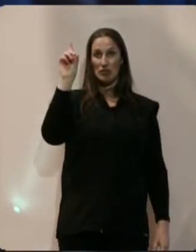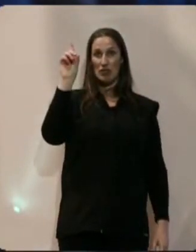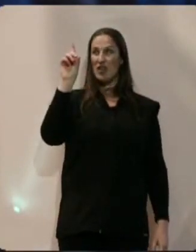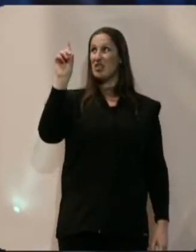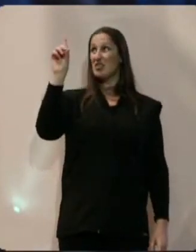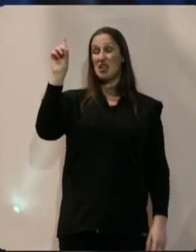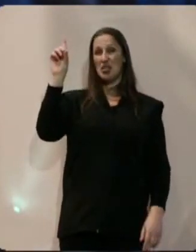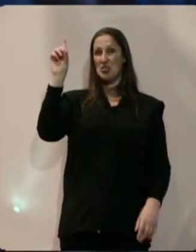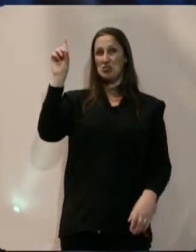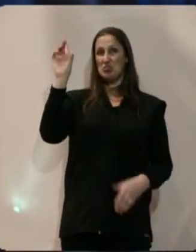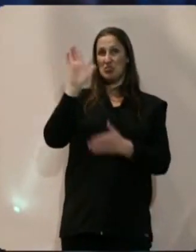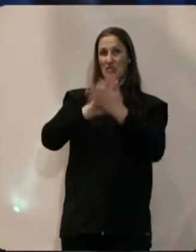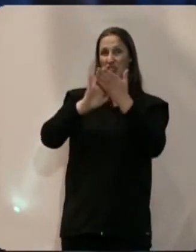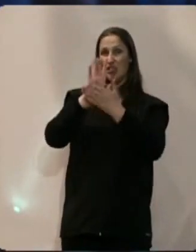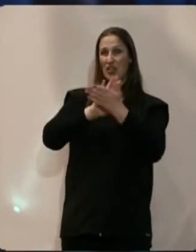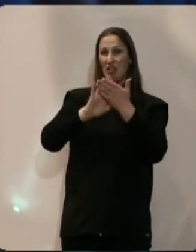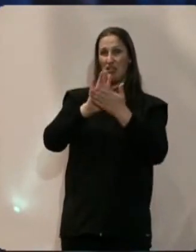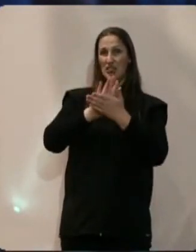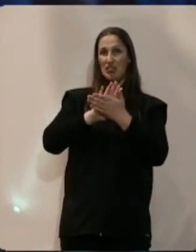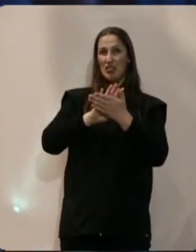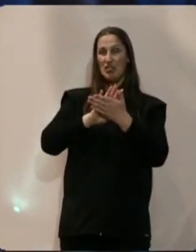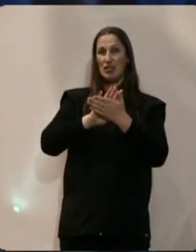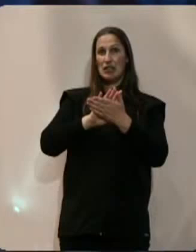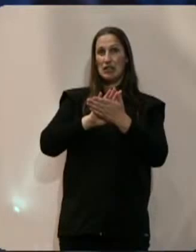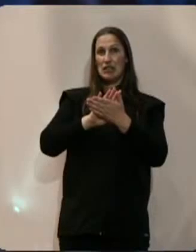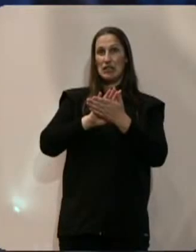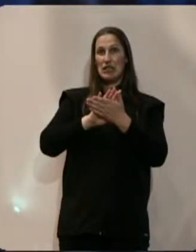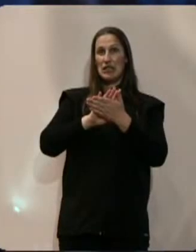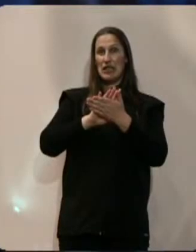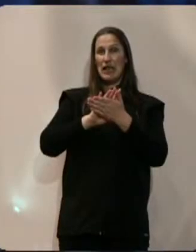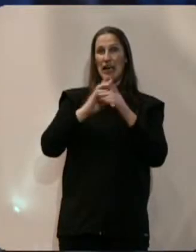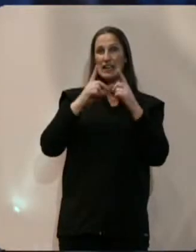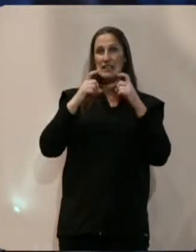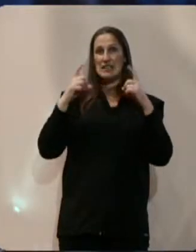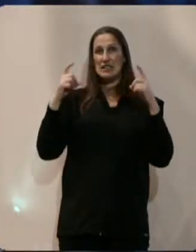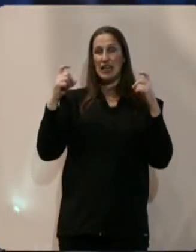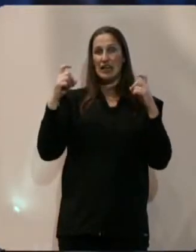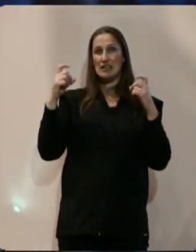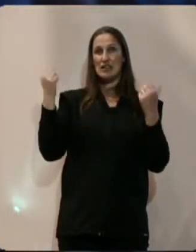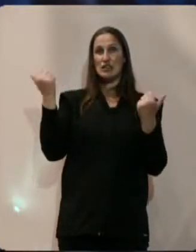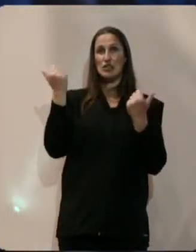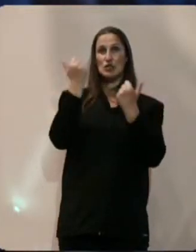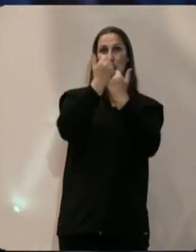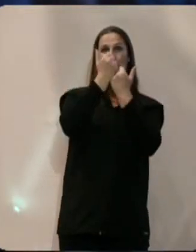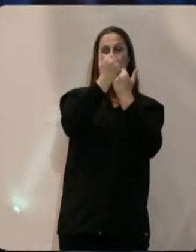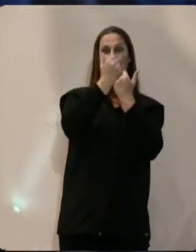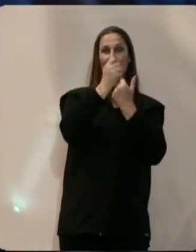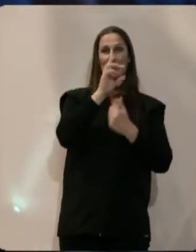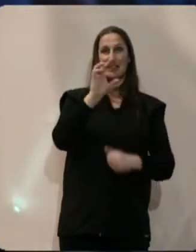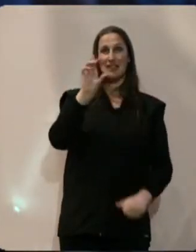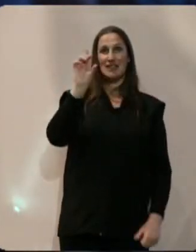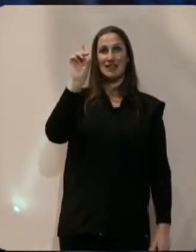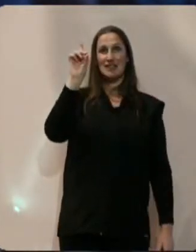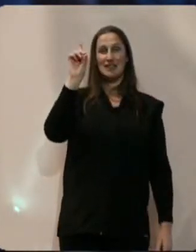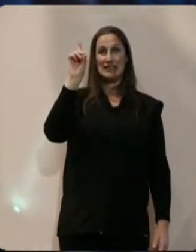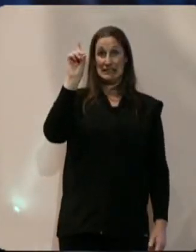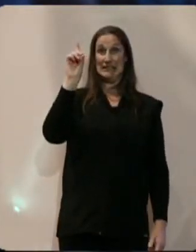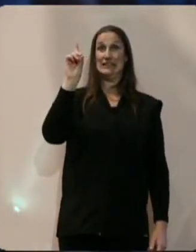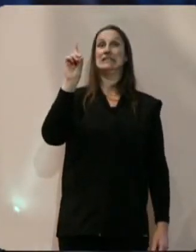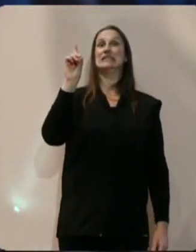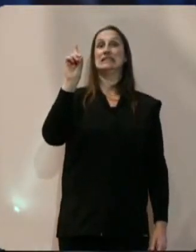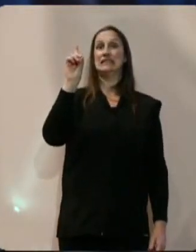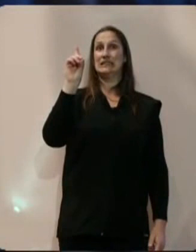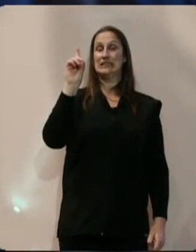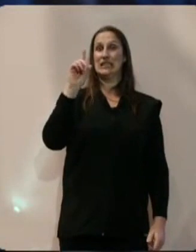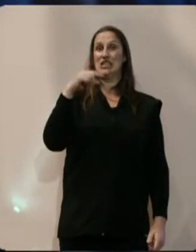não existe. A ciência substituiu Deus. Nós não